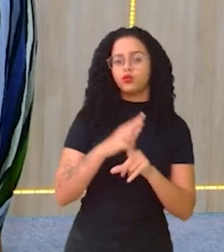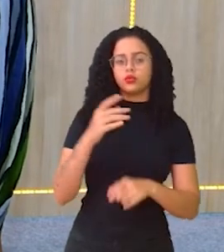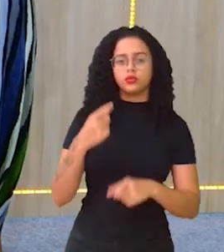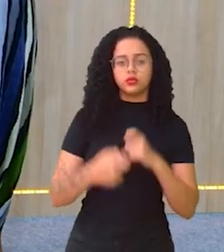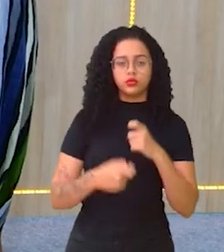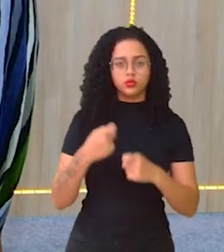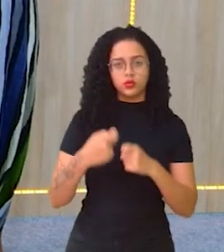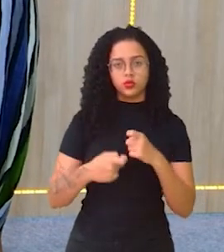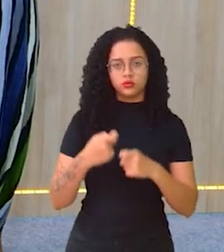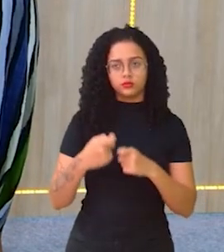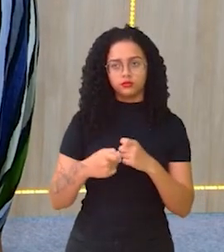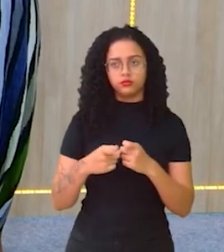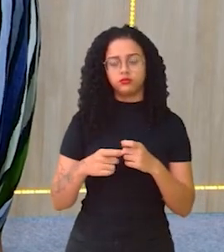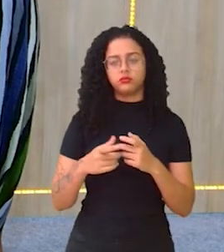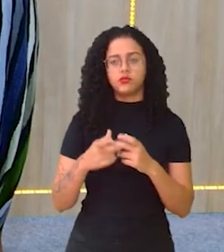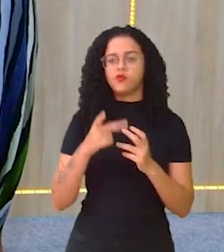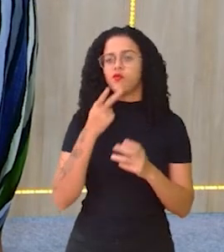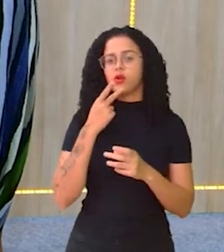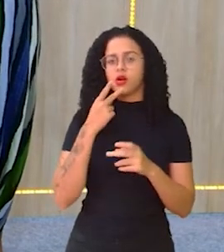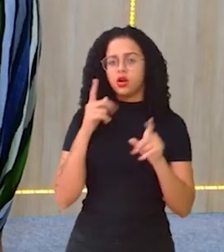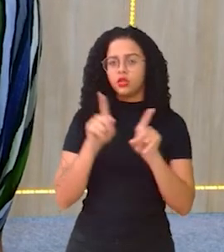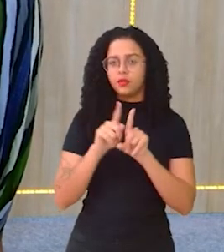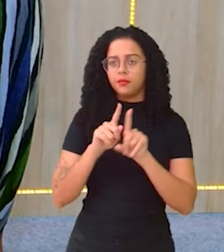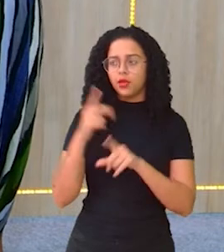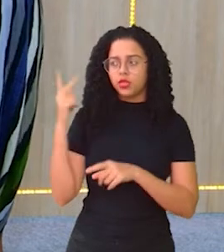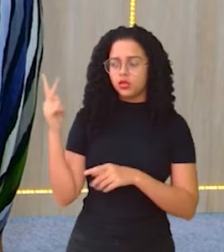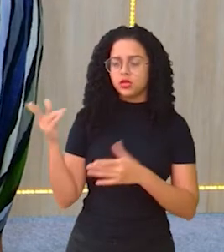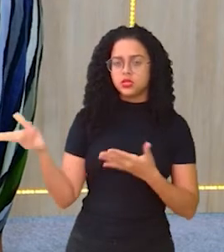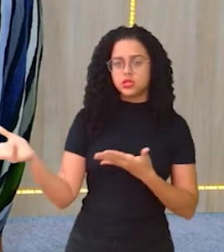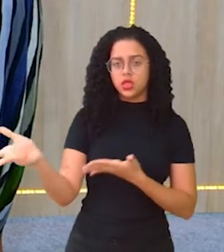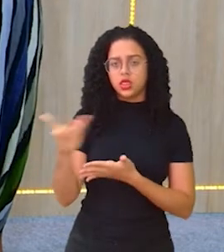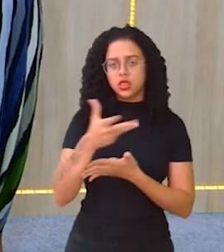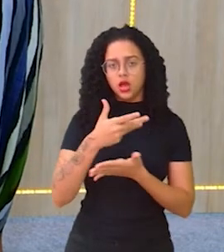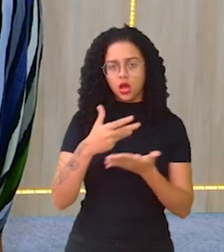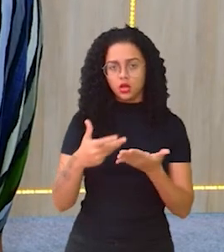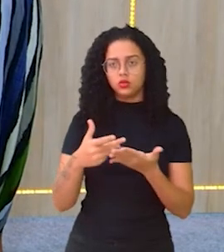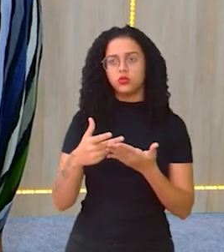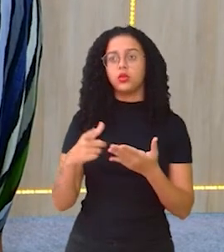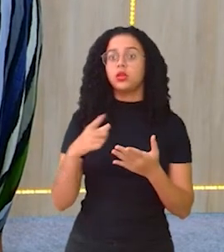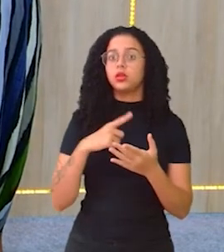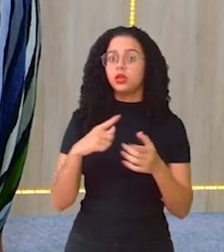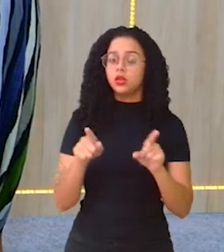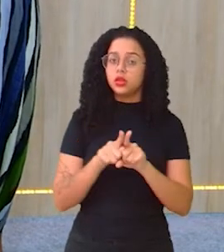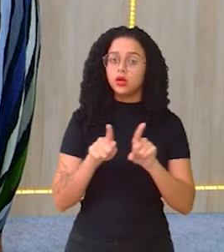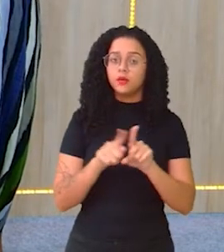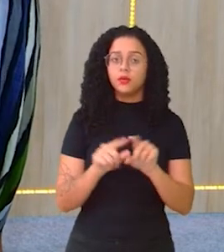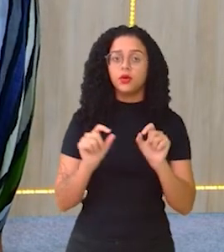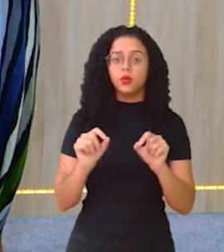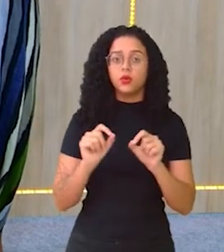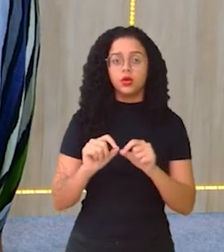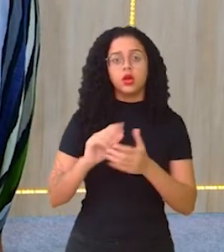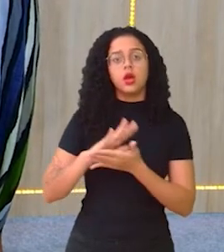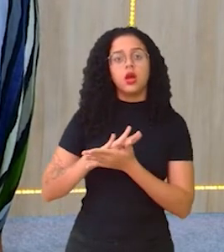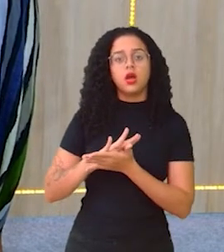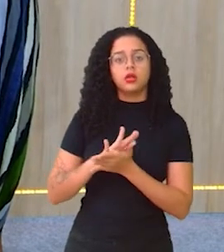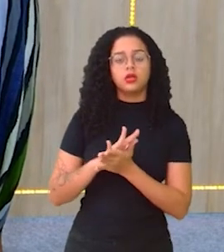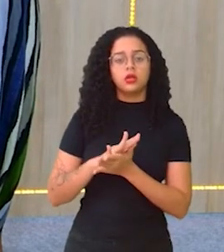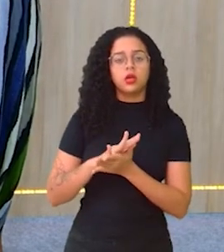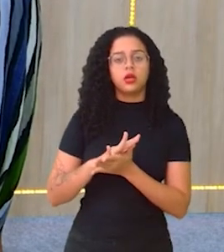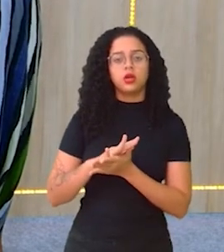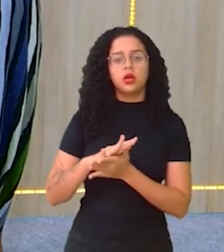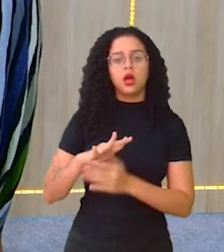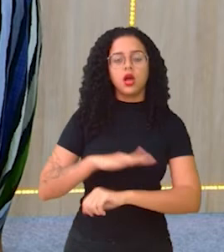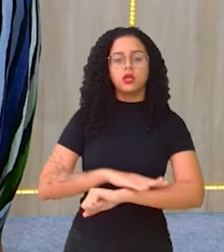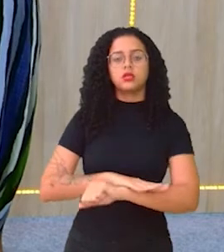né? Então, a gente falar também desses dados é falar que tem também a questão do racismo.